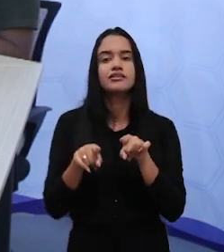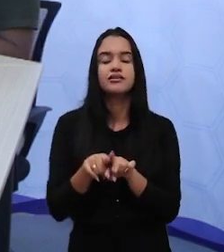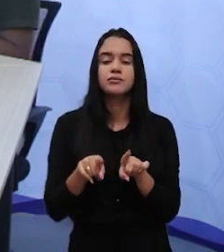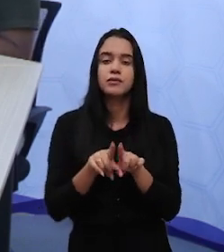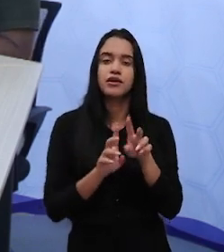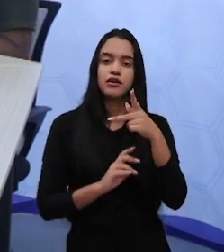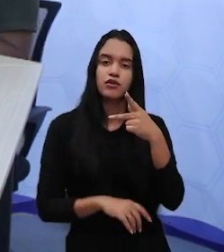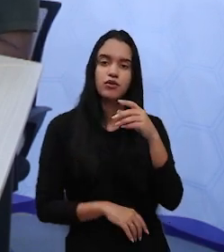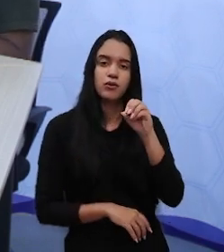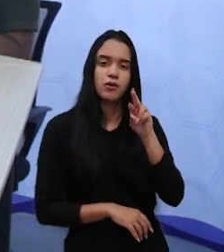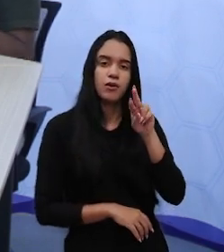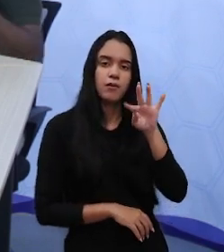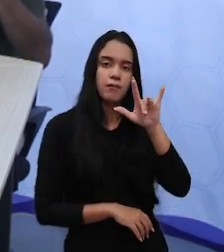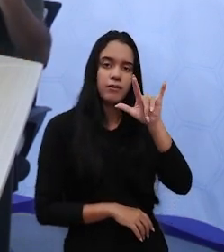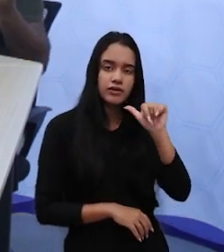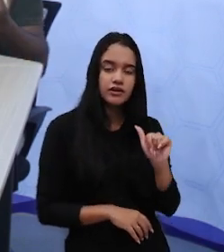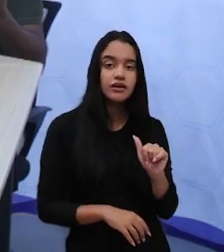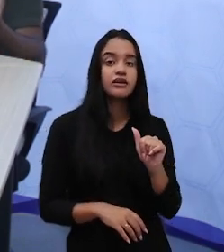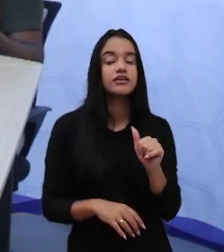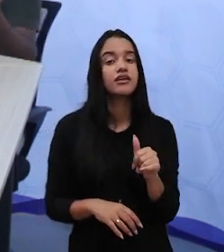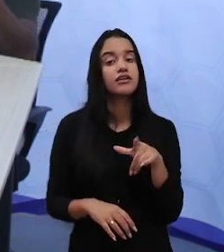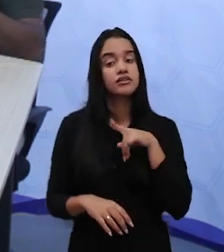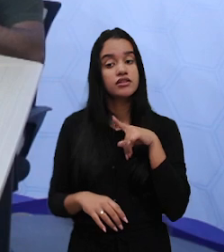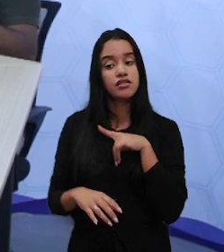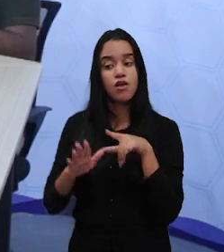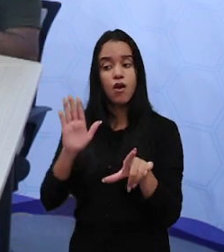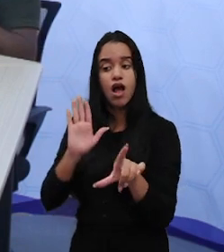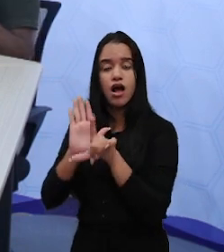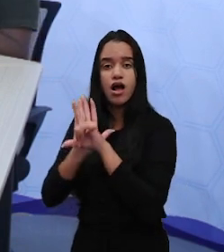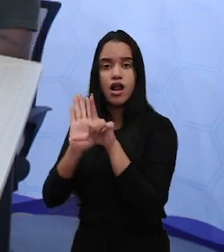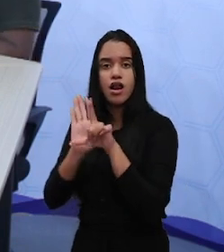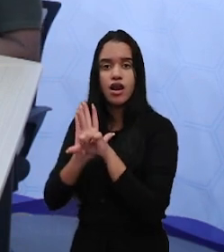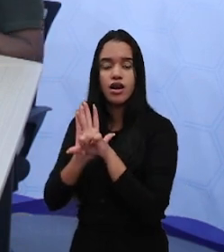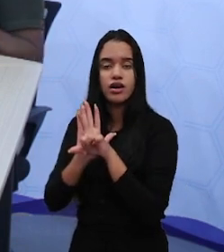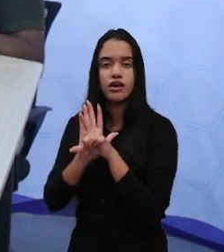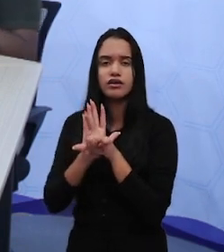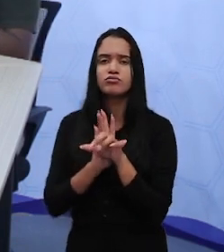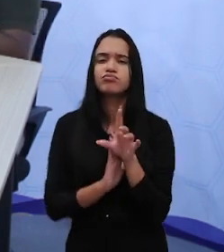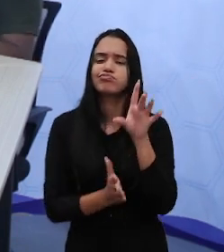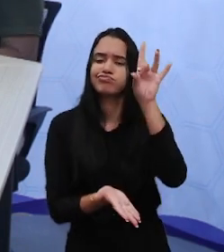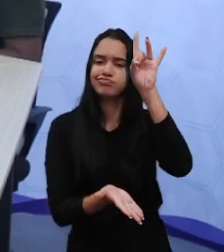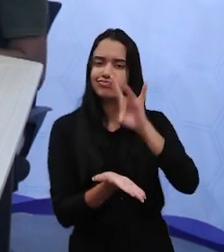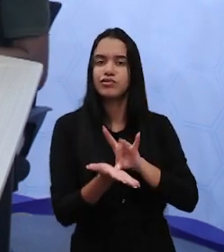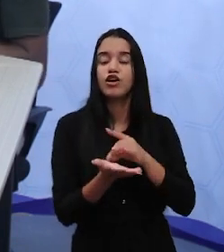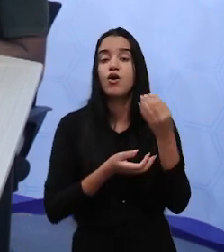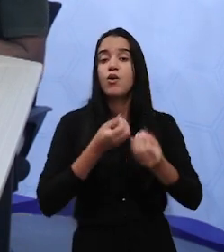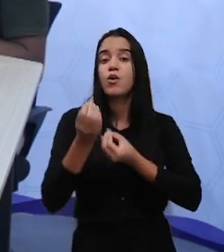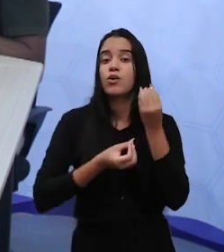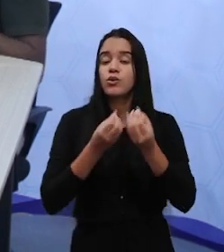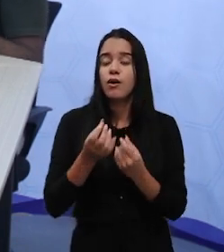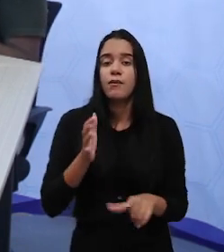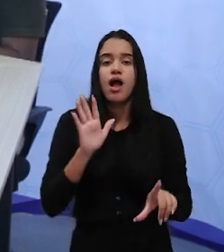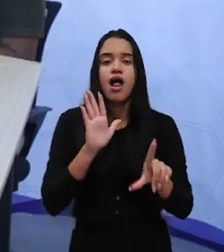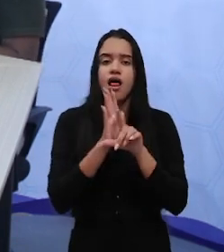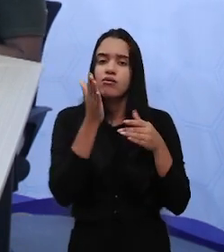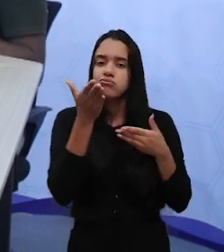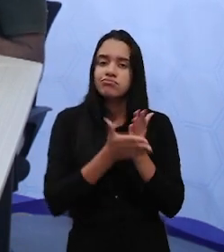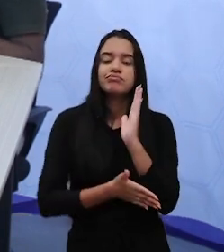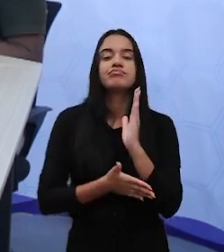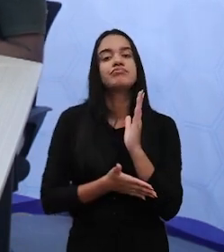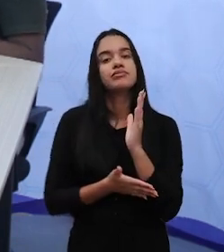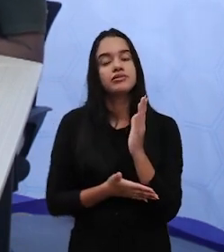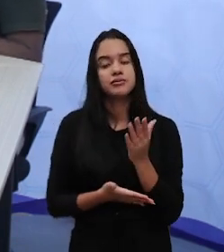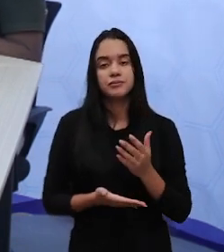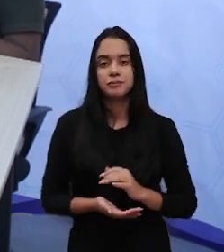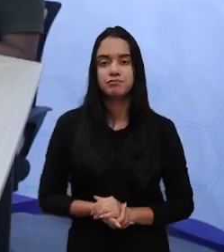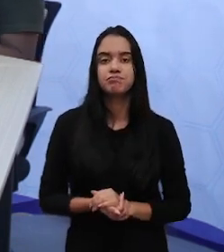regulamenta, muitas vezes, uma lei. Tem uma lei e tem uma portaria que vai regulamentar, dizer como é que essa lei vai ser aplicada em um determinado contexto, ou